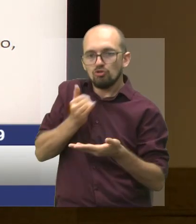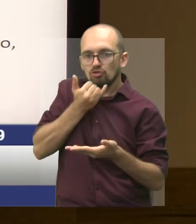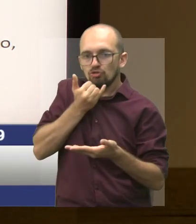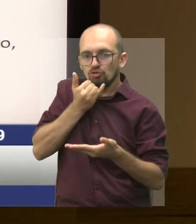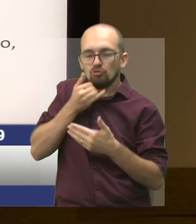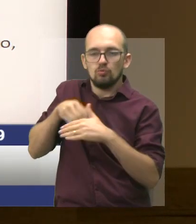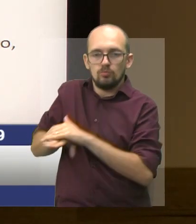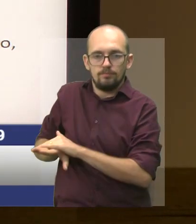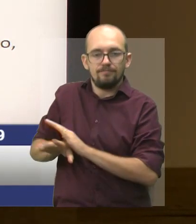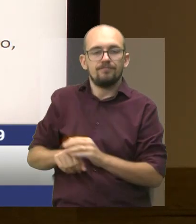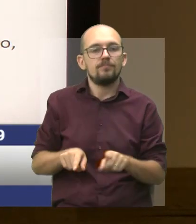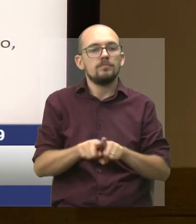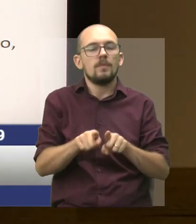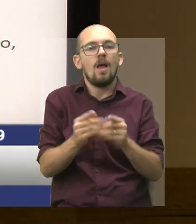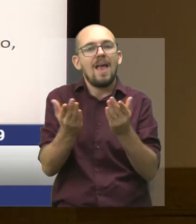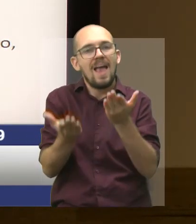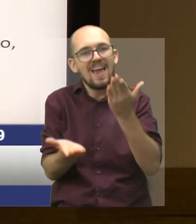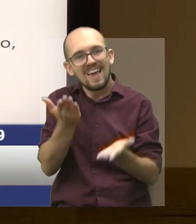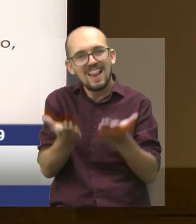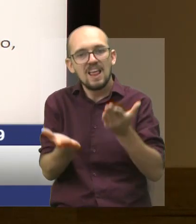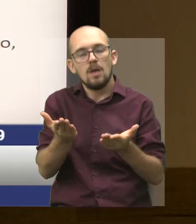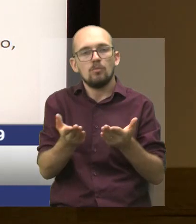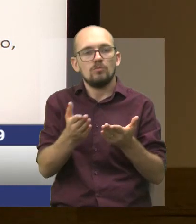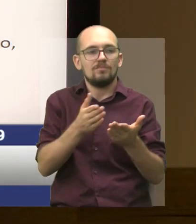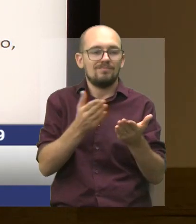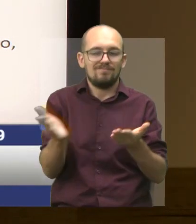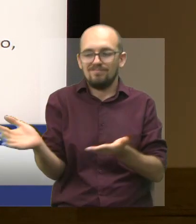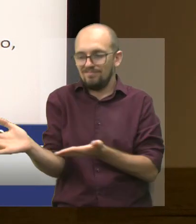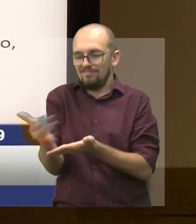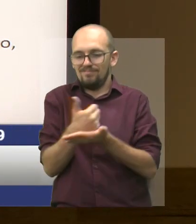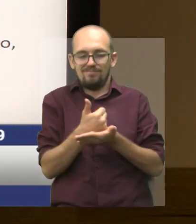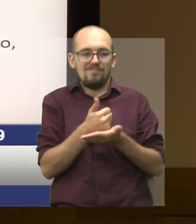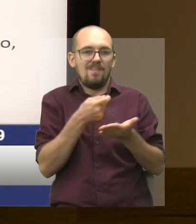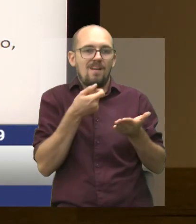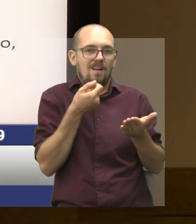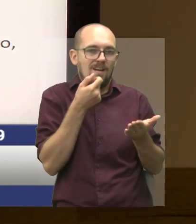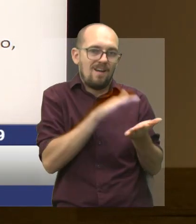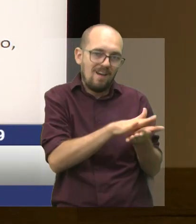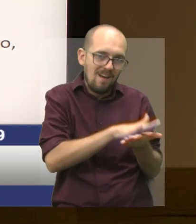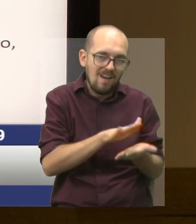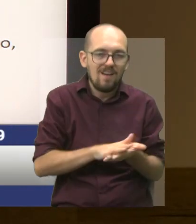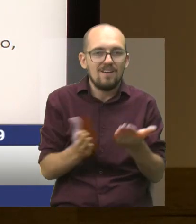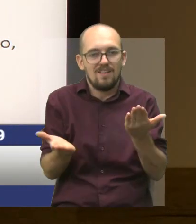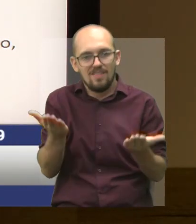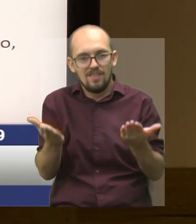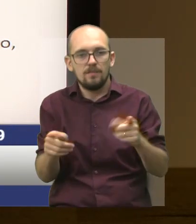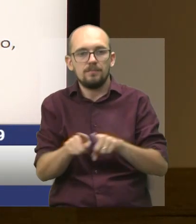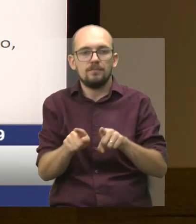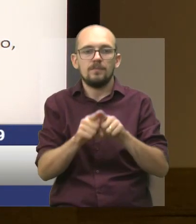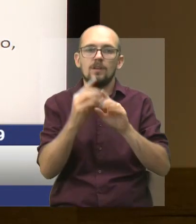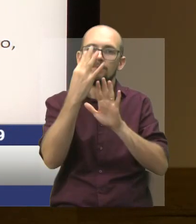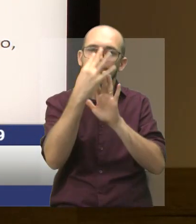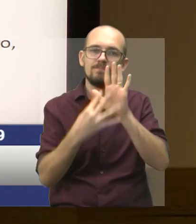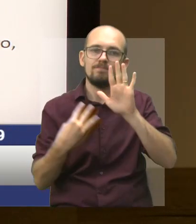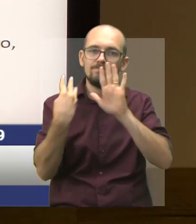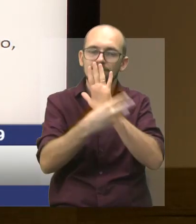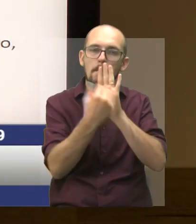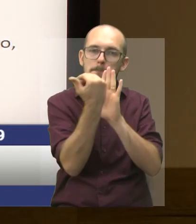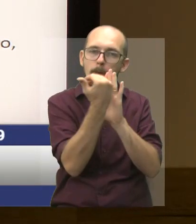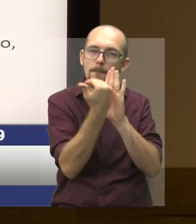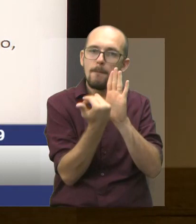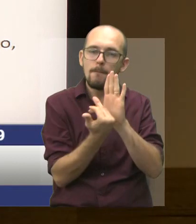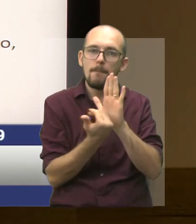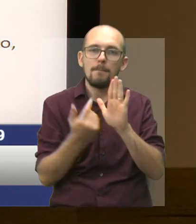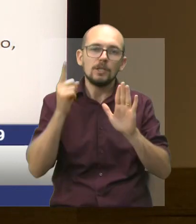equilíbrio das contas públicas, programação financeira, cronograma mensal de desempenho, metas